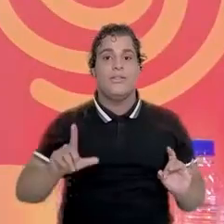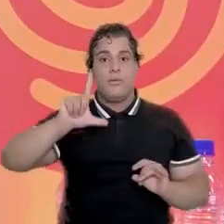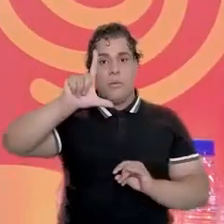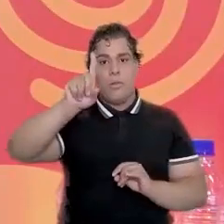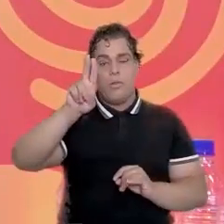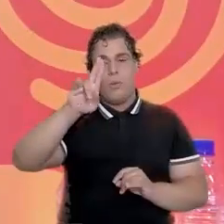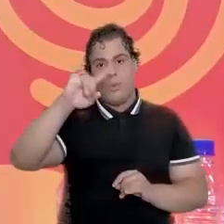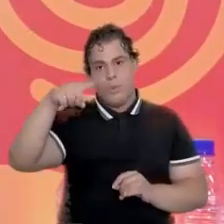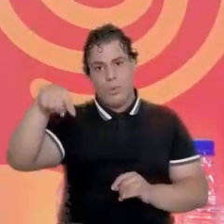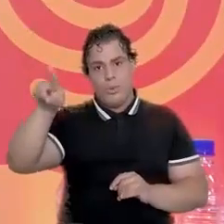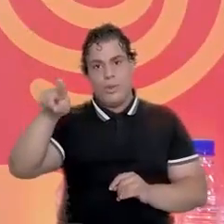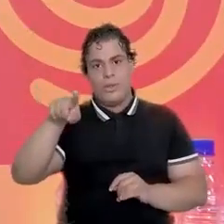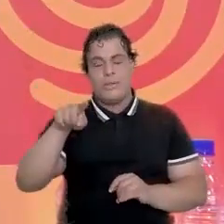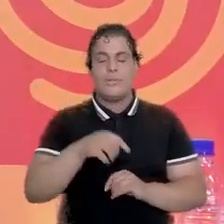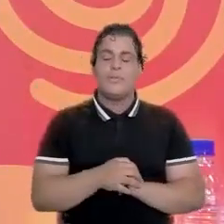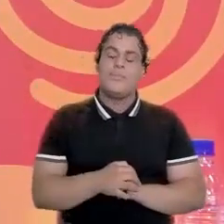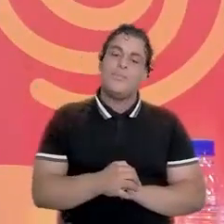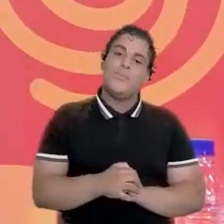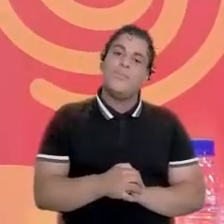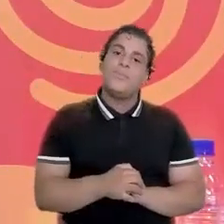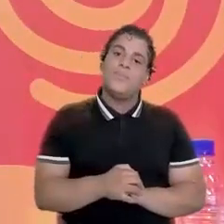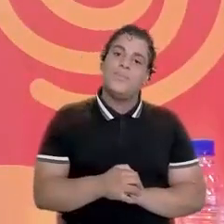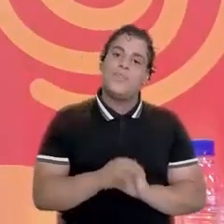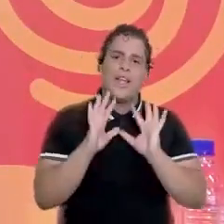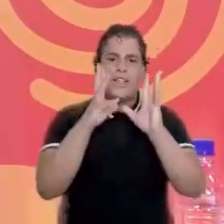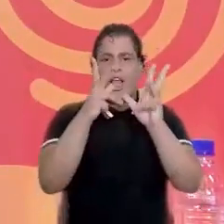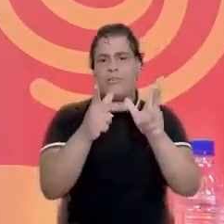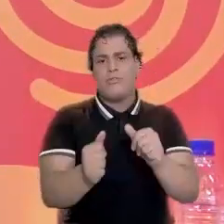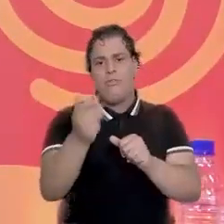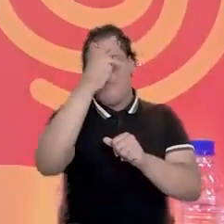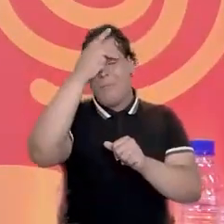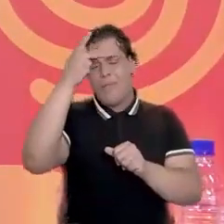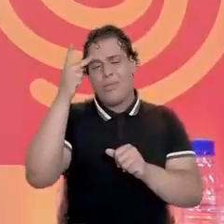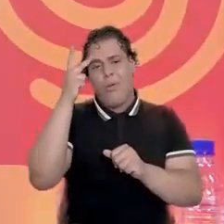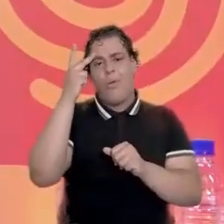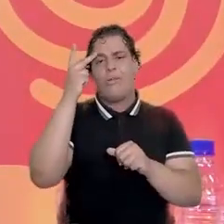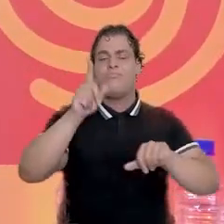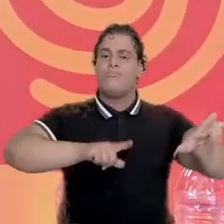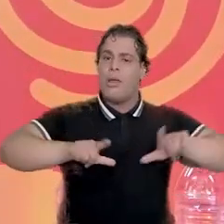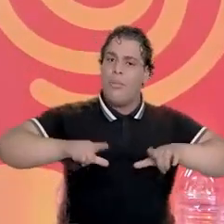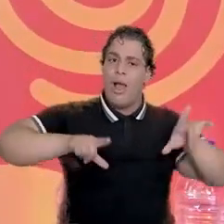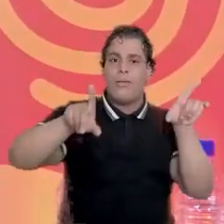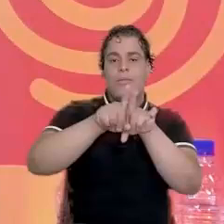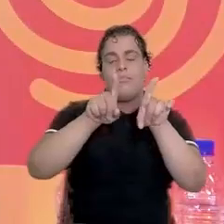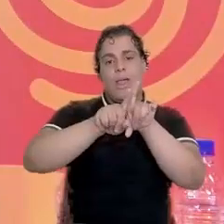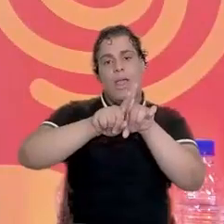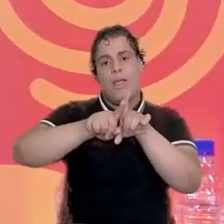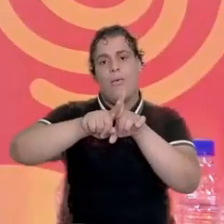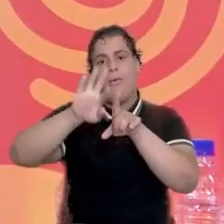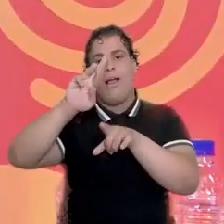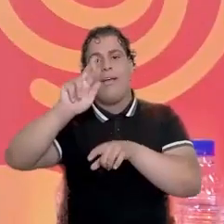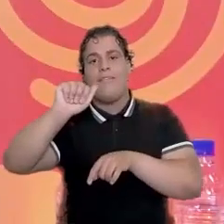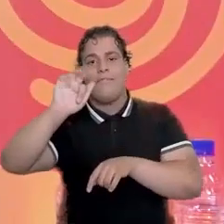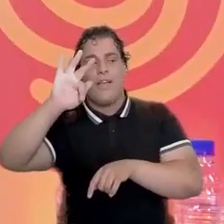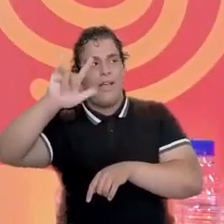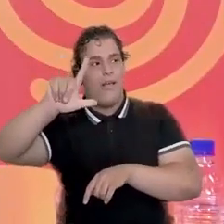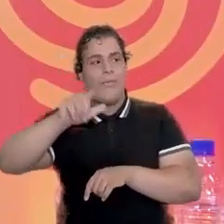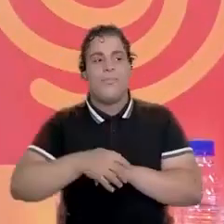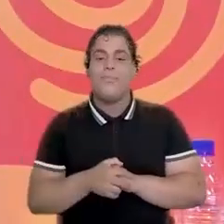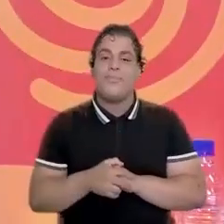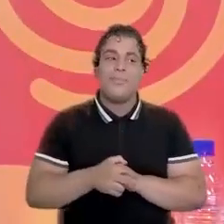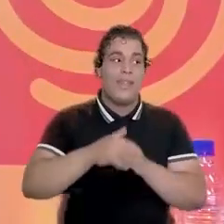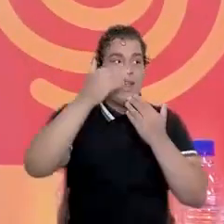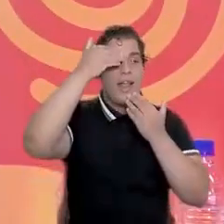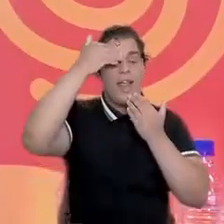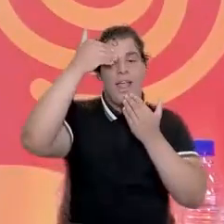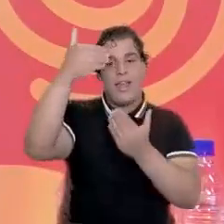Humberto França e a todos os curadores, Rafael Nolli também. E